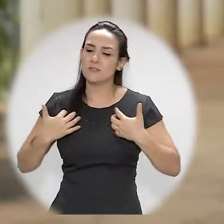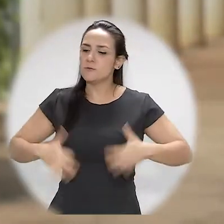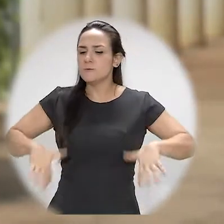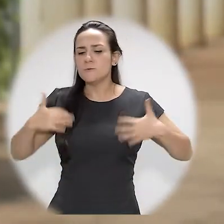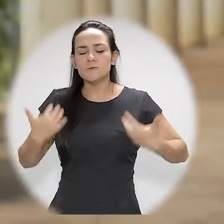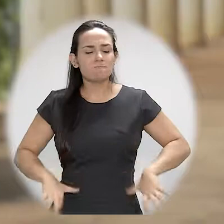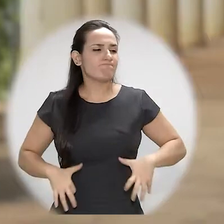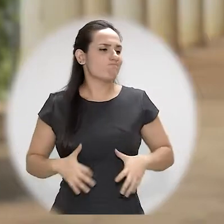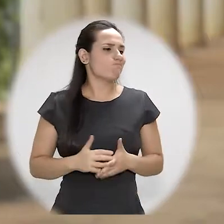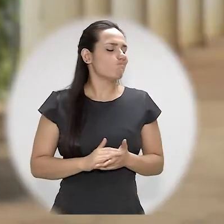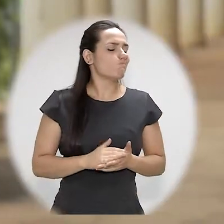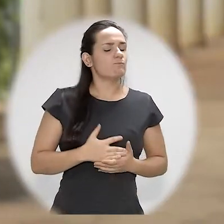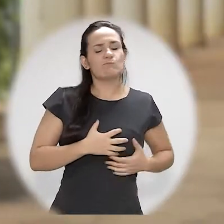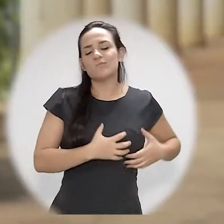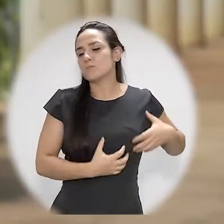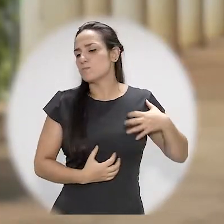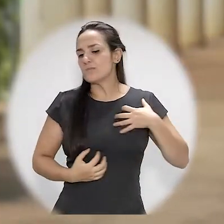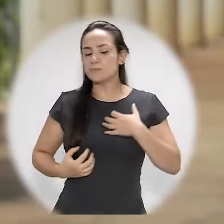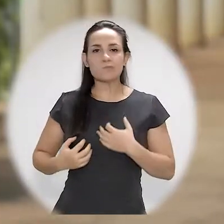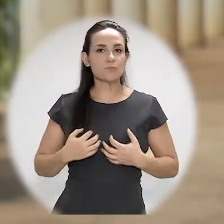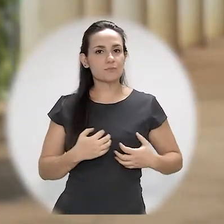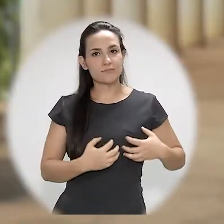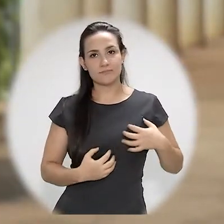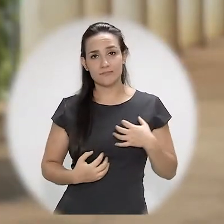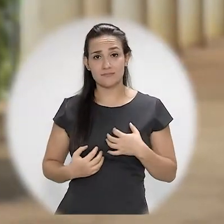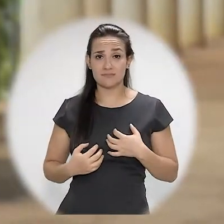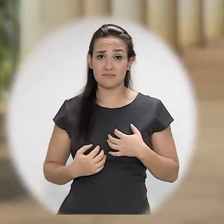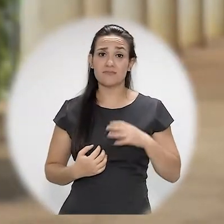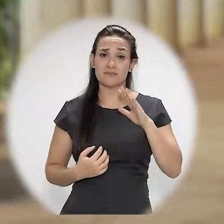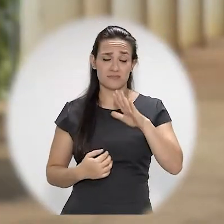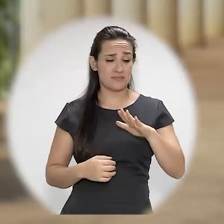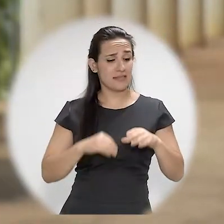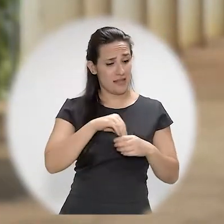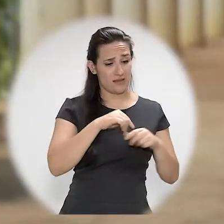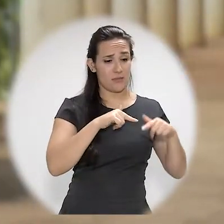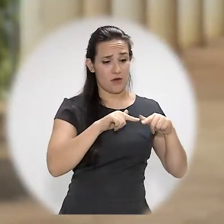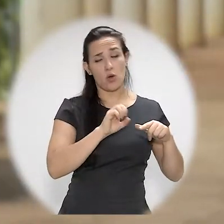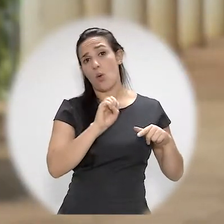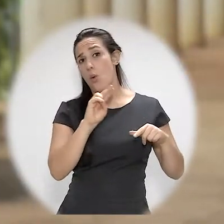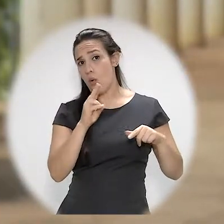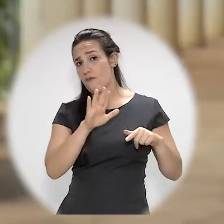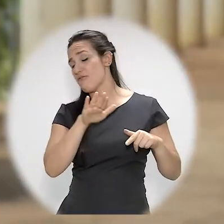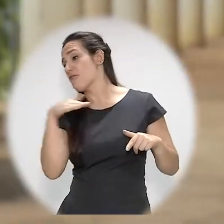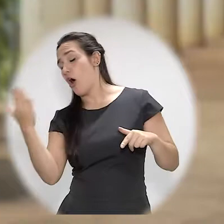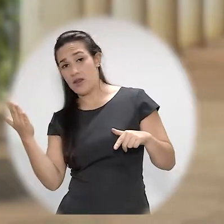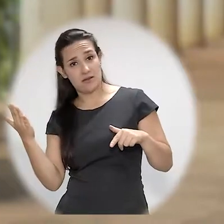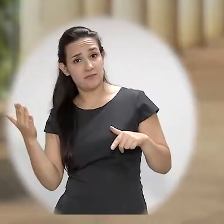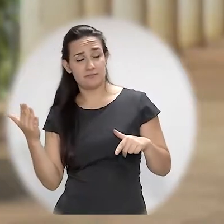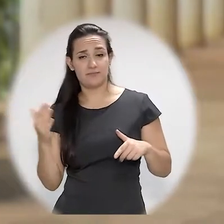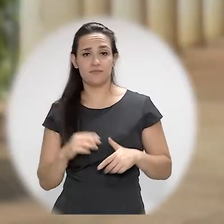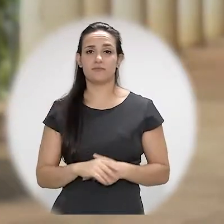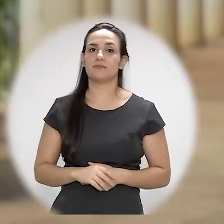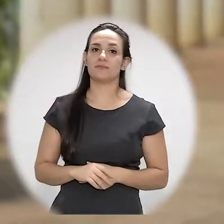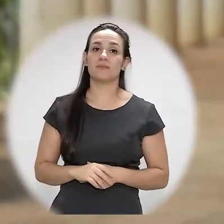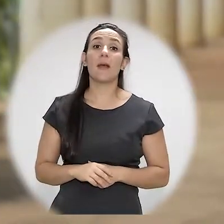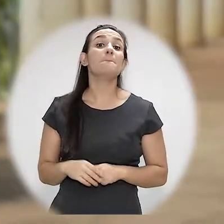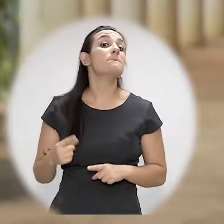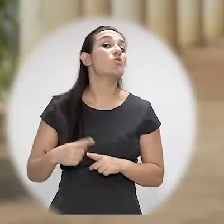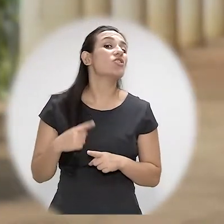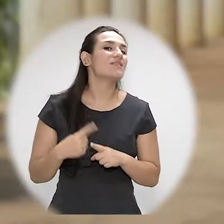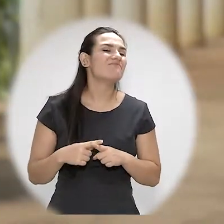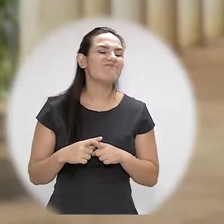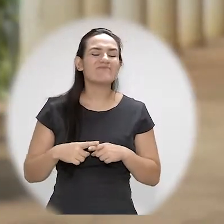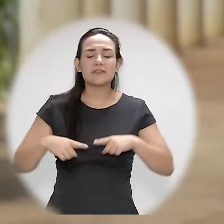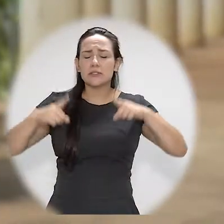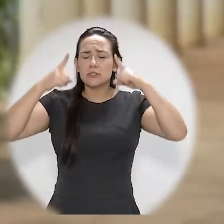uma ansiedade, uma apreensão que se mantém mesmo fora do ambiente de trabalho, e essa condição relacionada